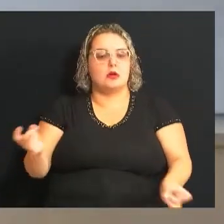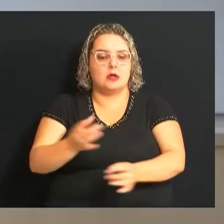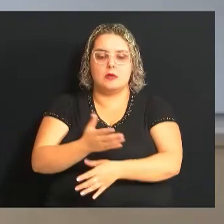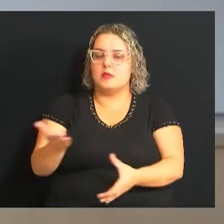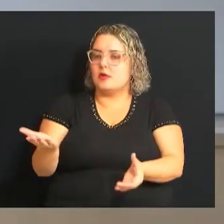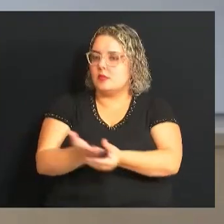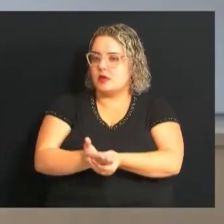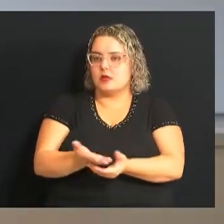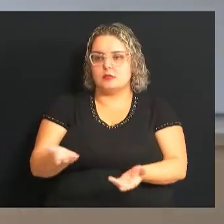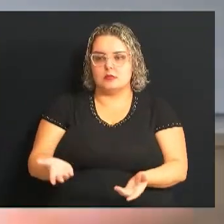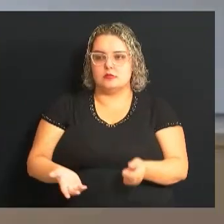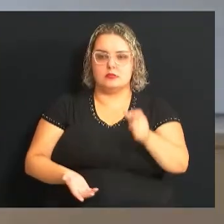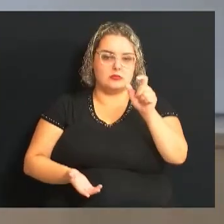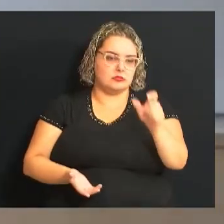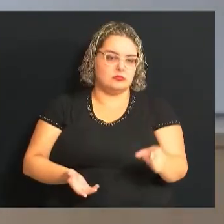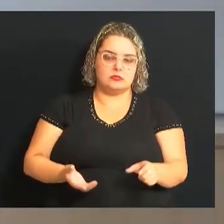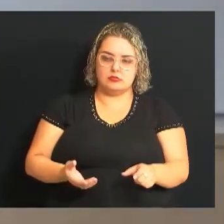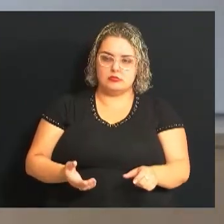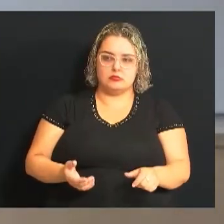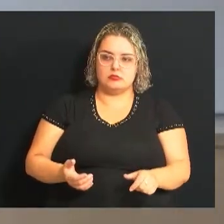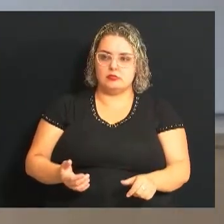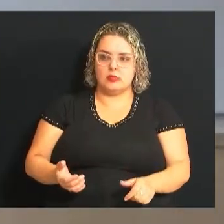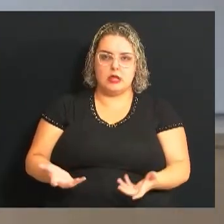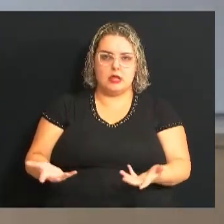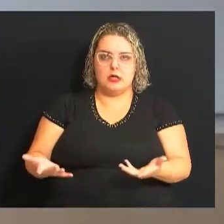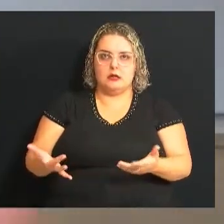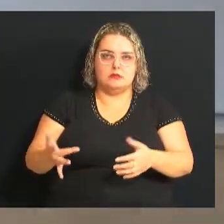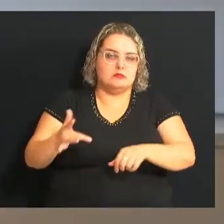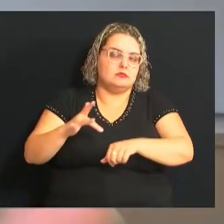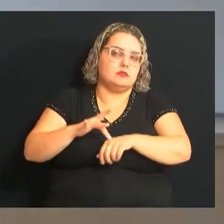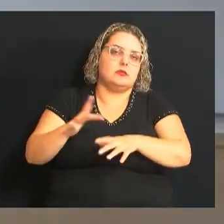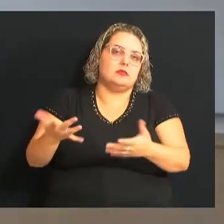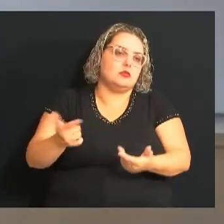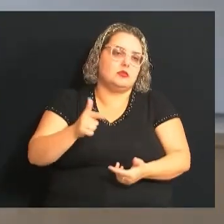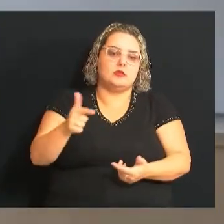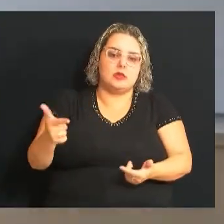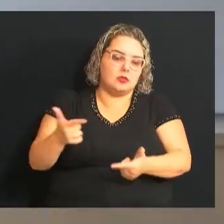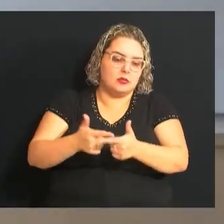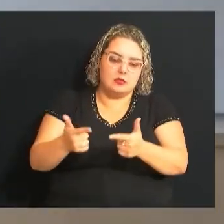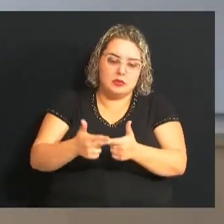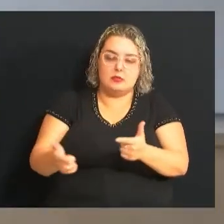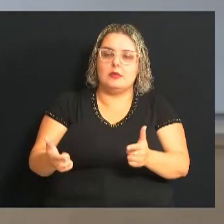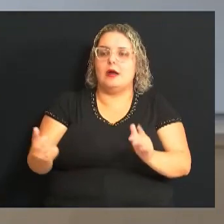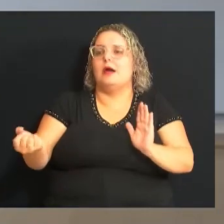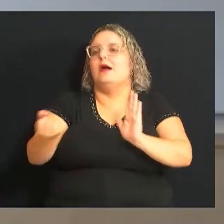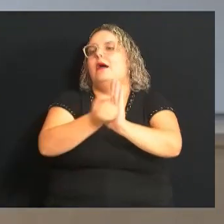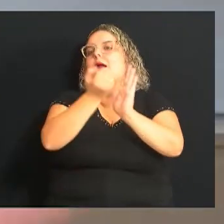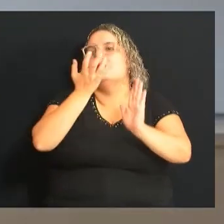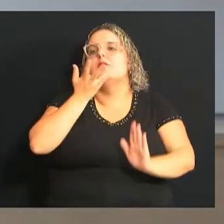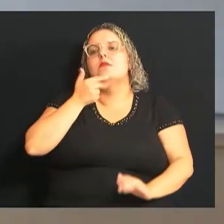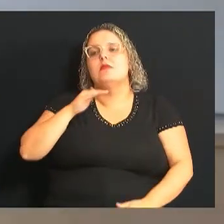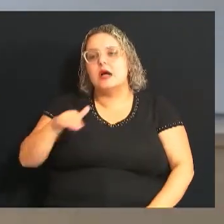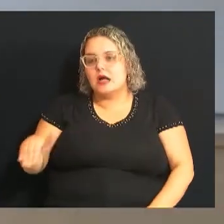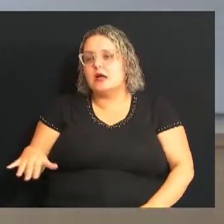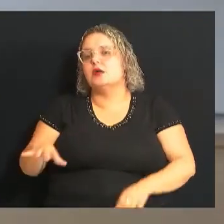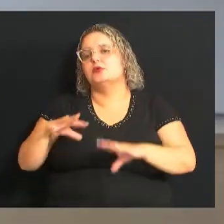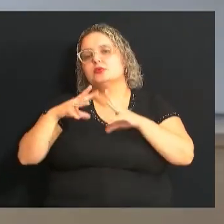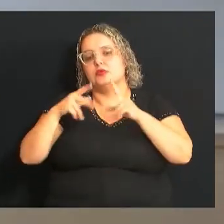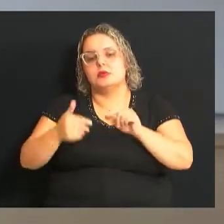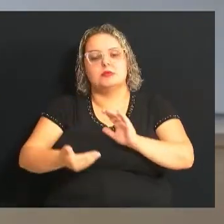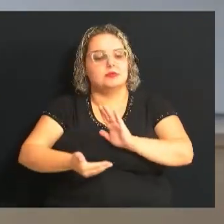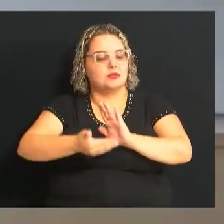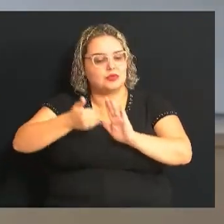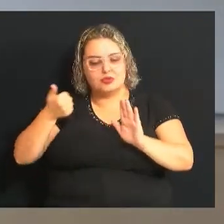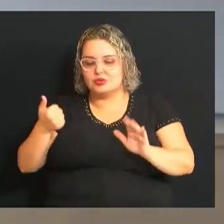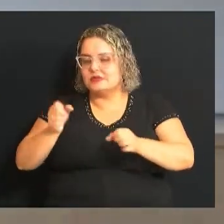pessoa seja inocentada, a marca já ficou nas crianças. Então é muito certo, total. Então tira essa liberdade